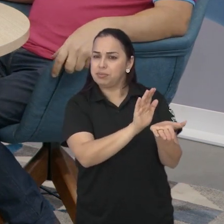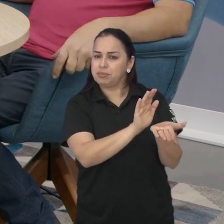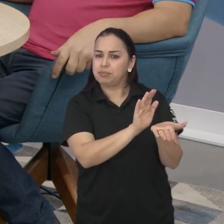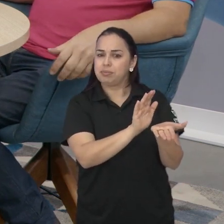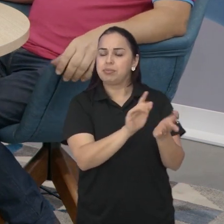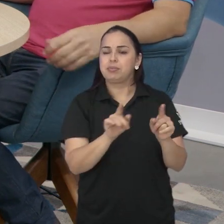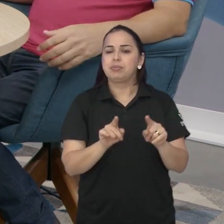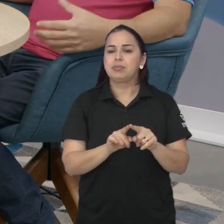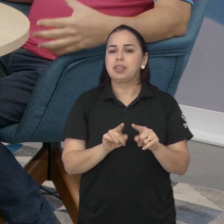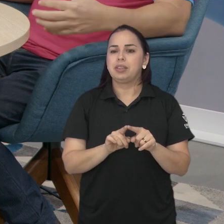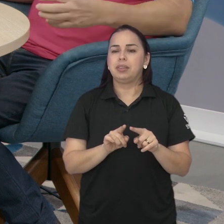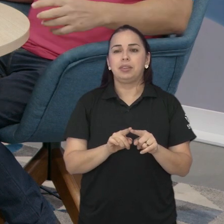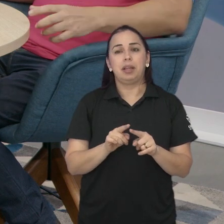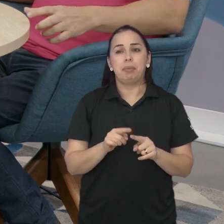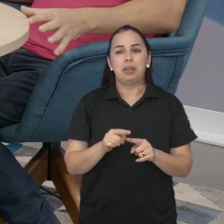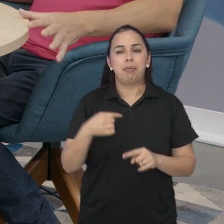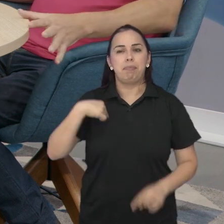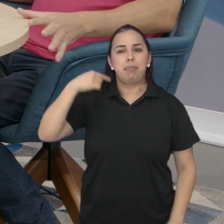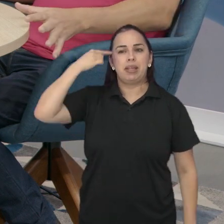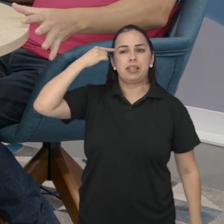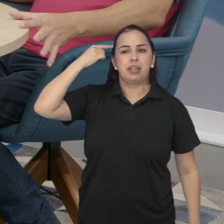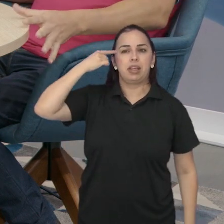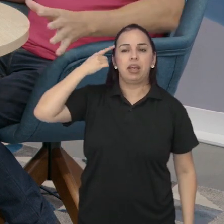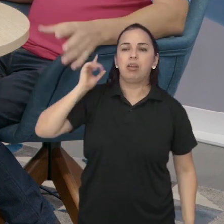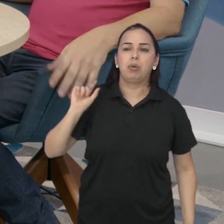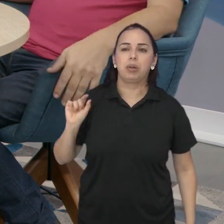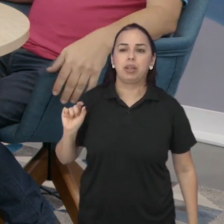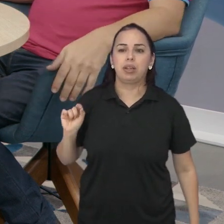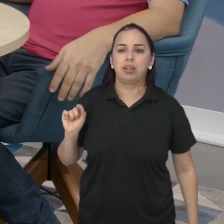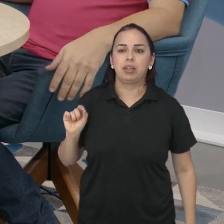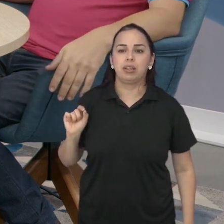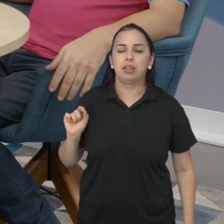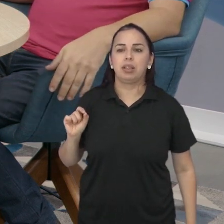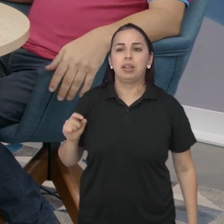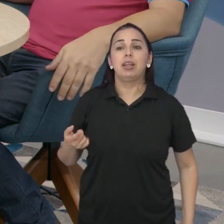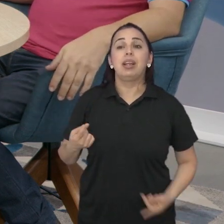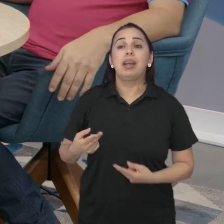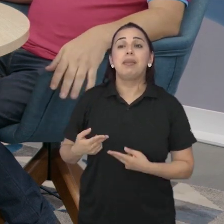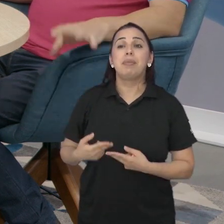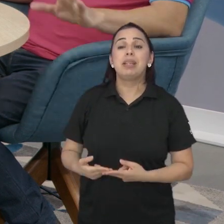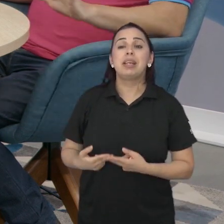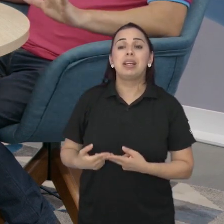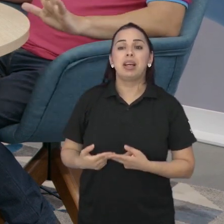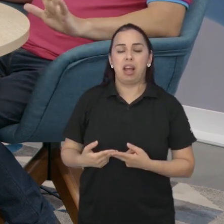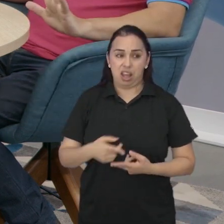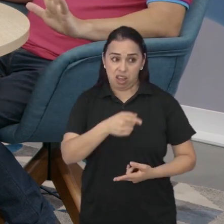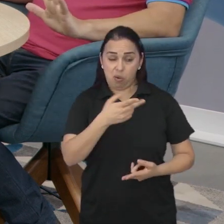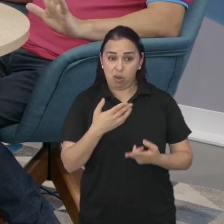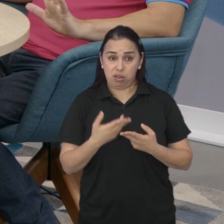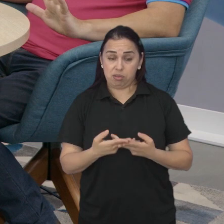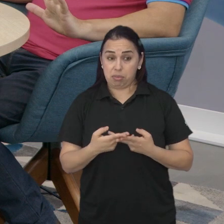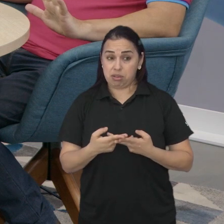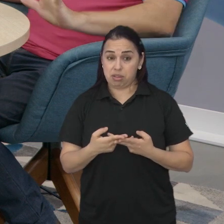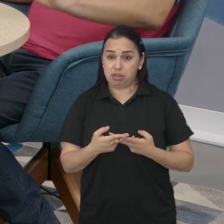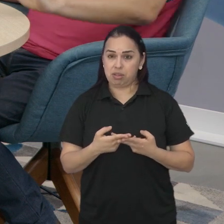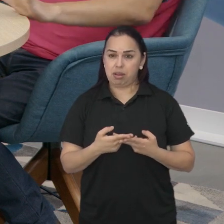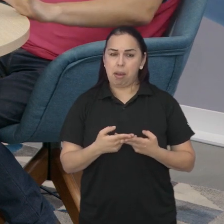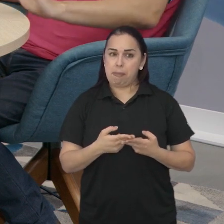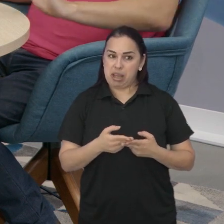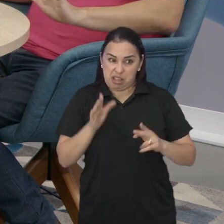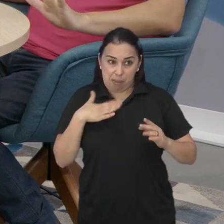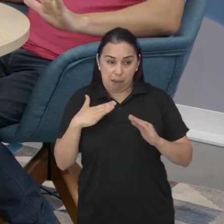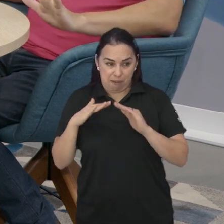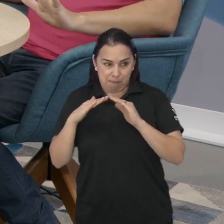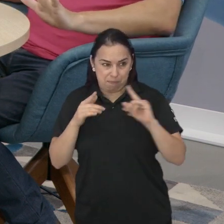alguns atores, que acho que um dos conceitos que a gente precisa repensar muito é o conceito da tolerância. Eu tolero você, mas não perto